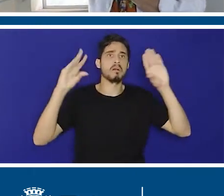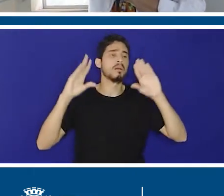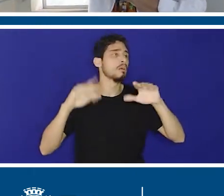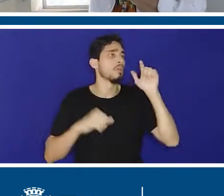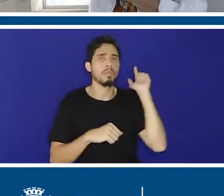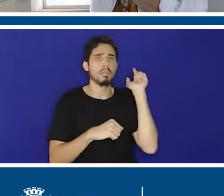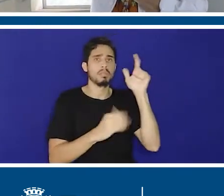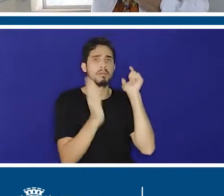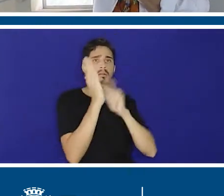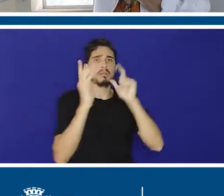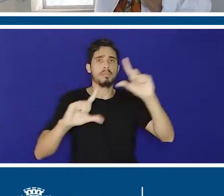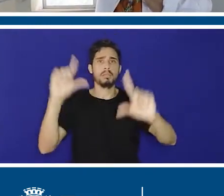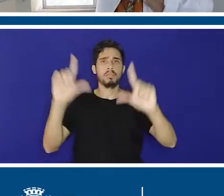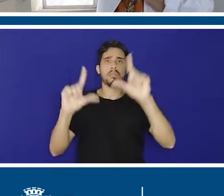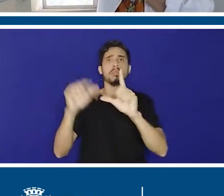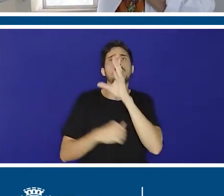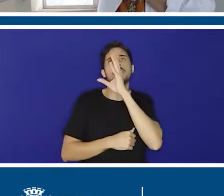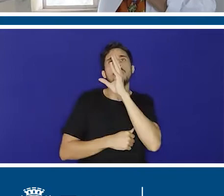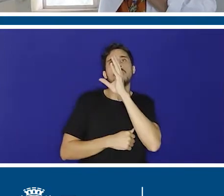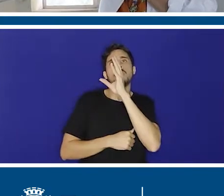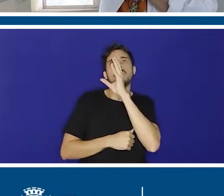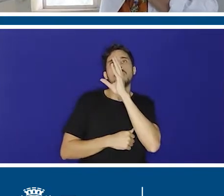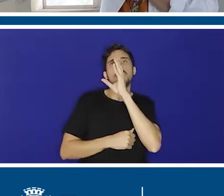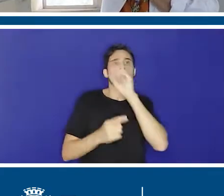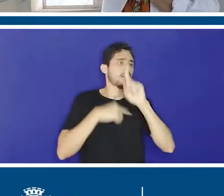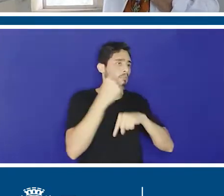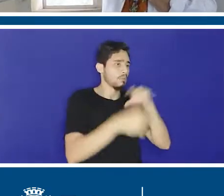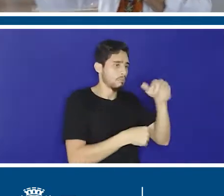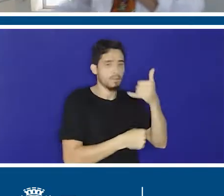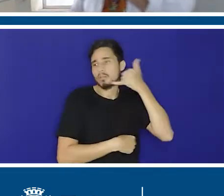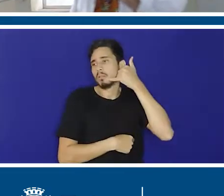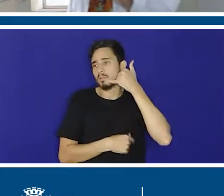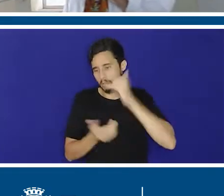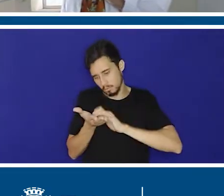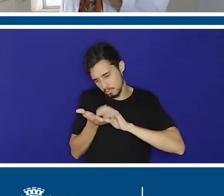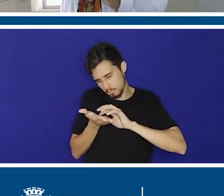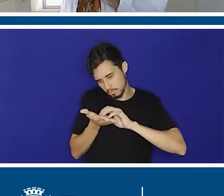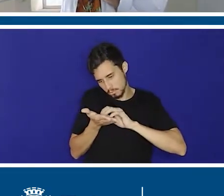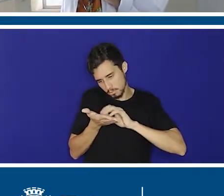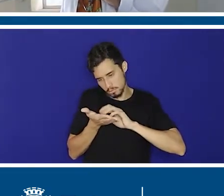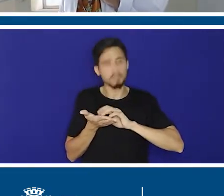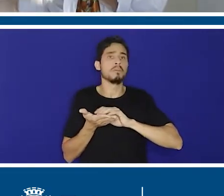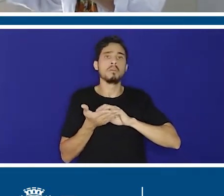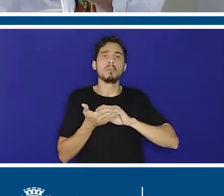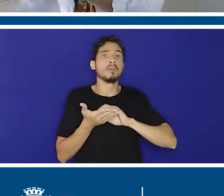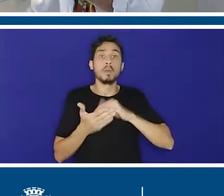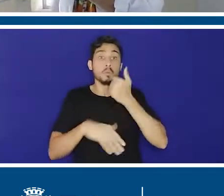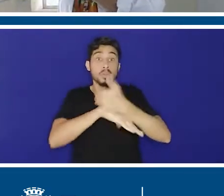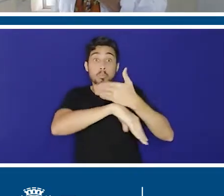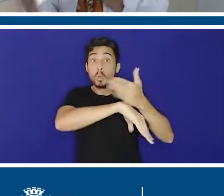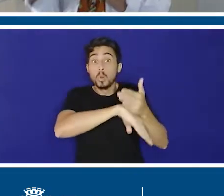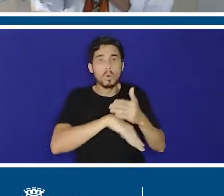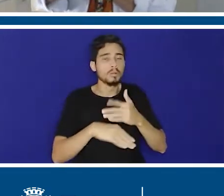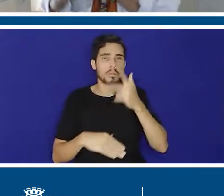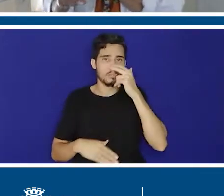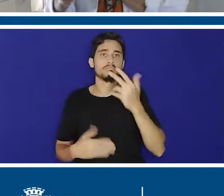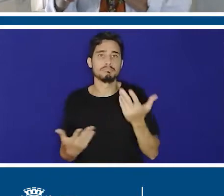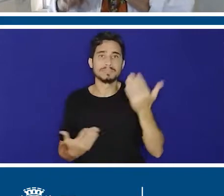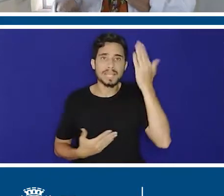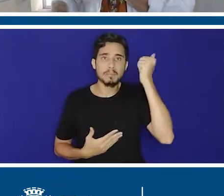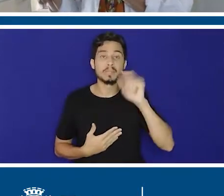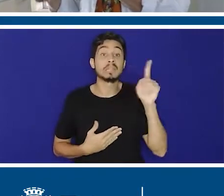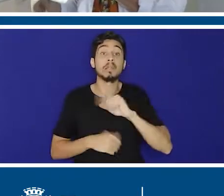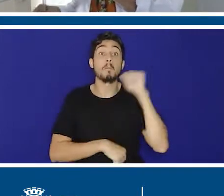a televisão, fica no controle toda hora, mudando várias vezes a televisão, larga a televisão, vai fazer